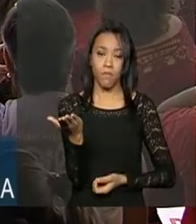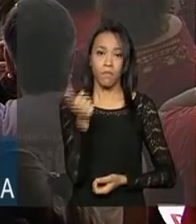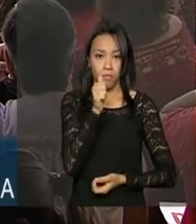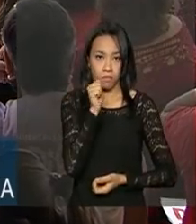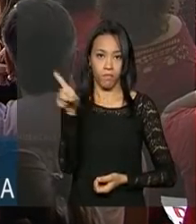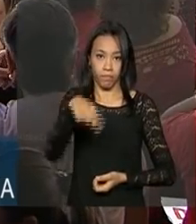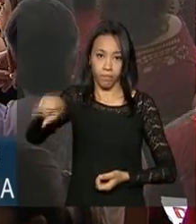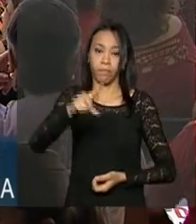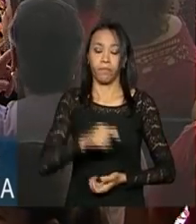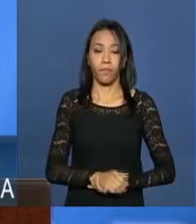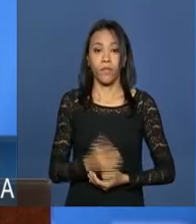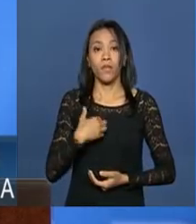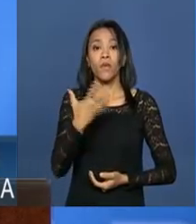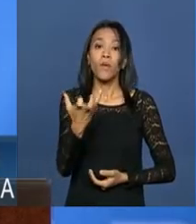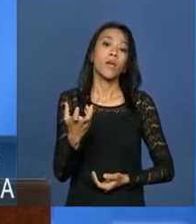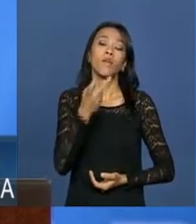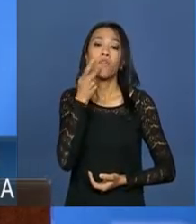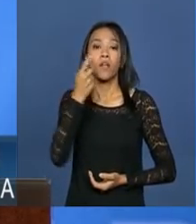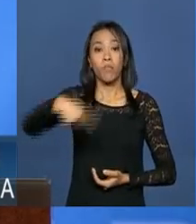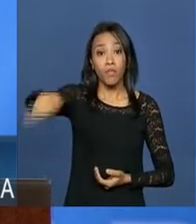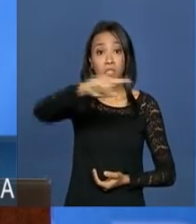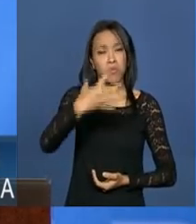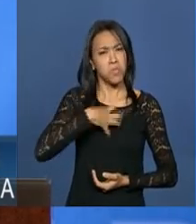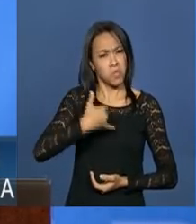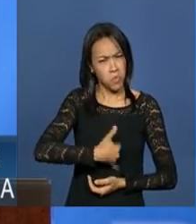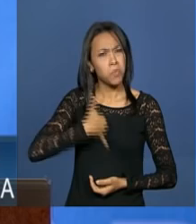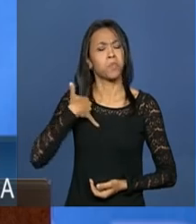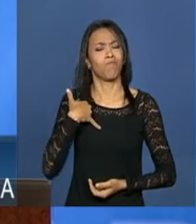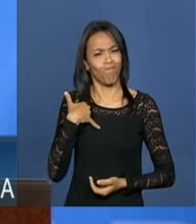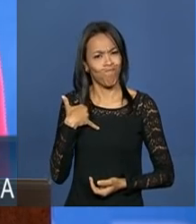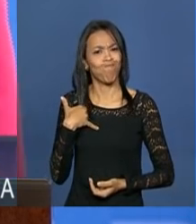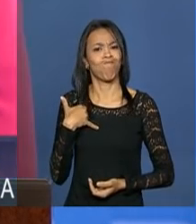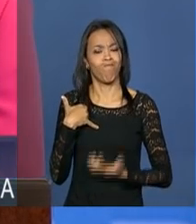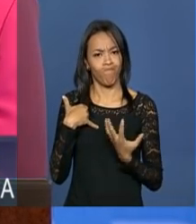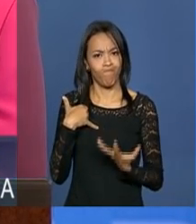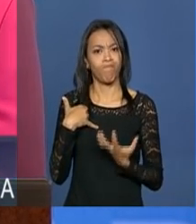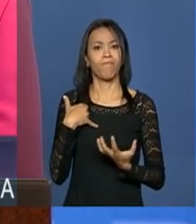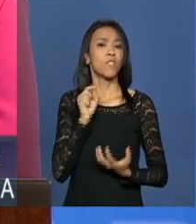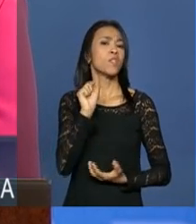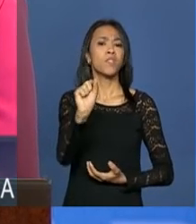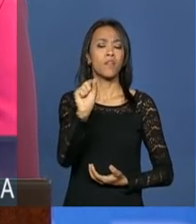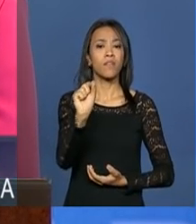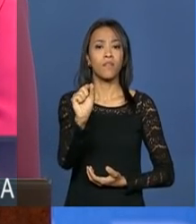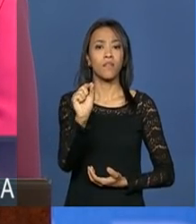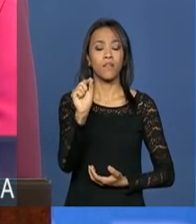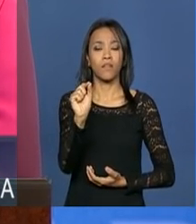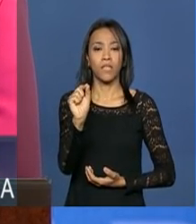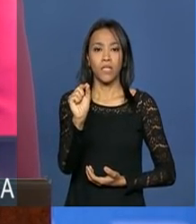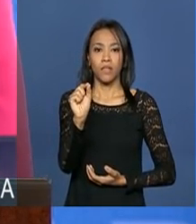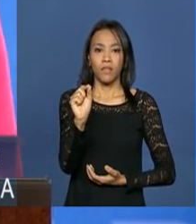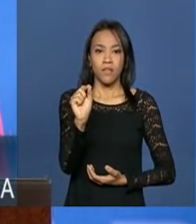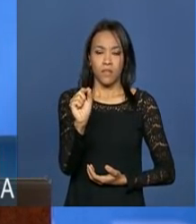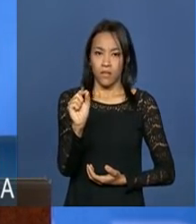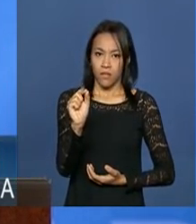Eu quero dizer para vocês que eu me orgulho muito de ter em toda e cada